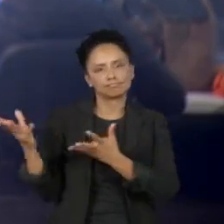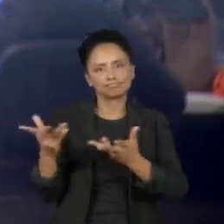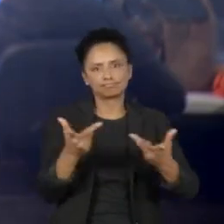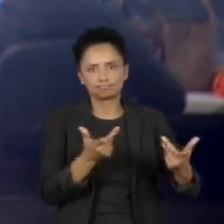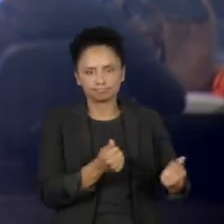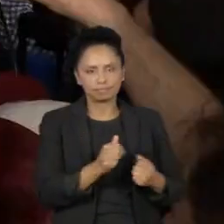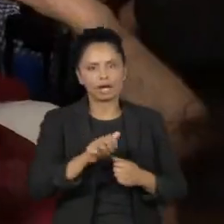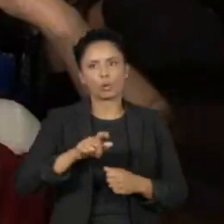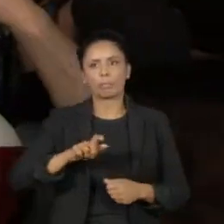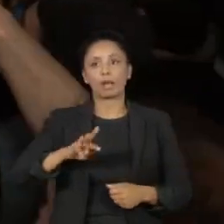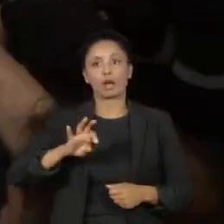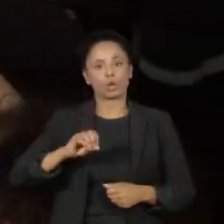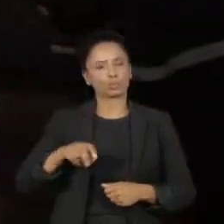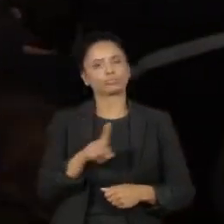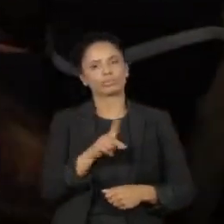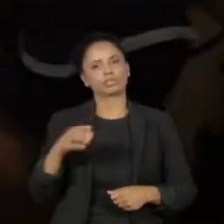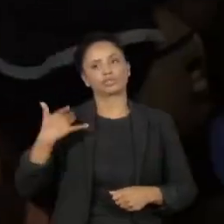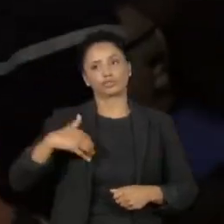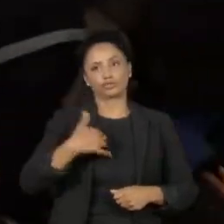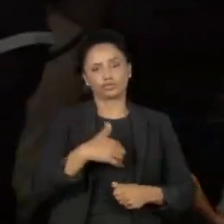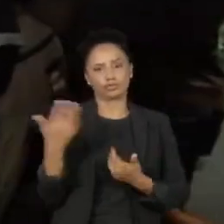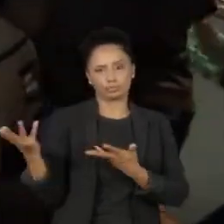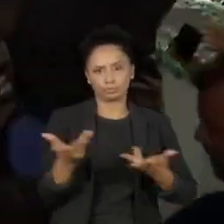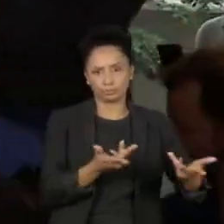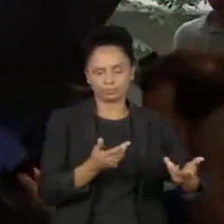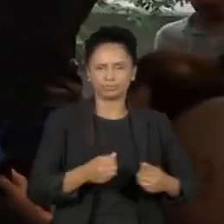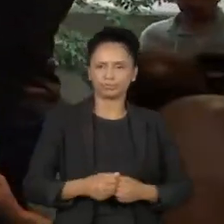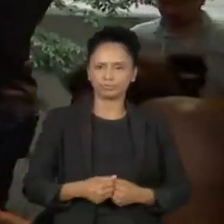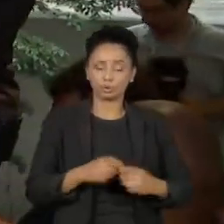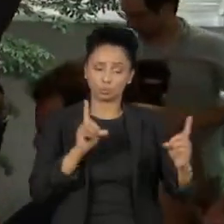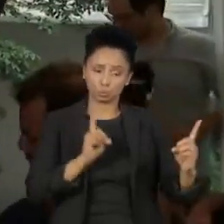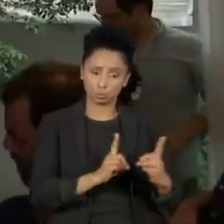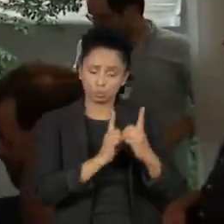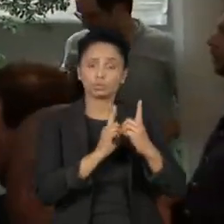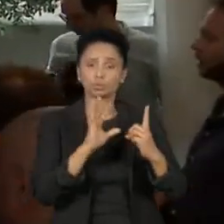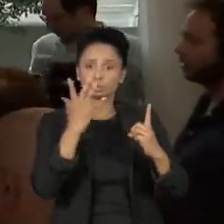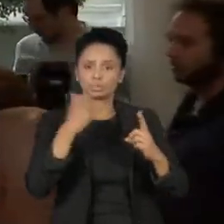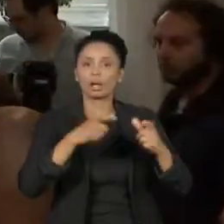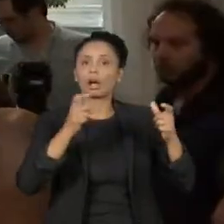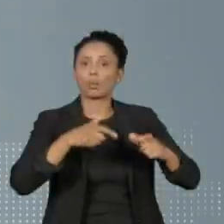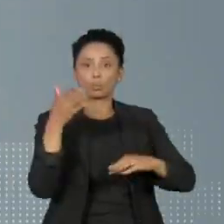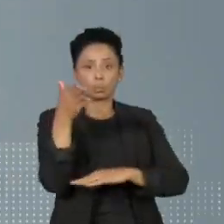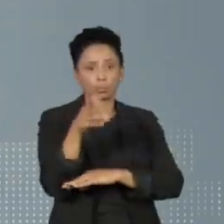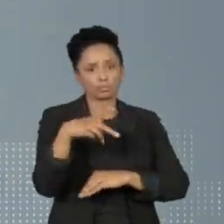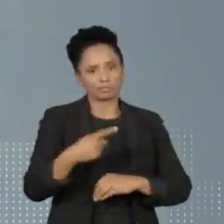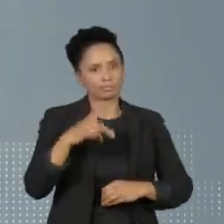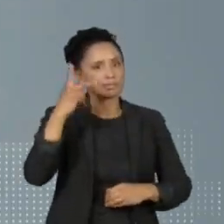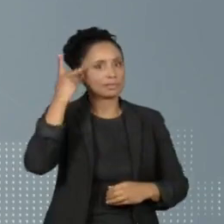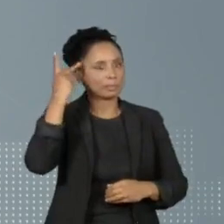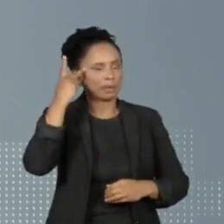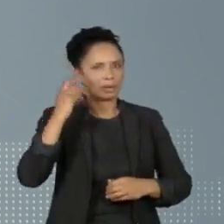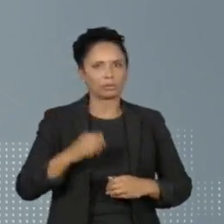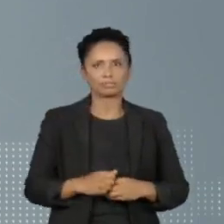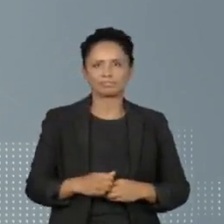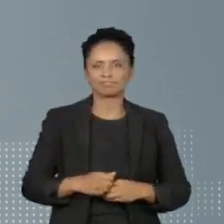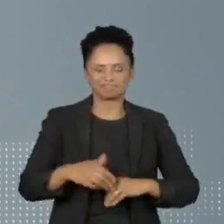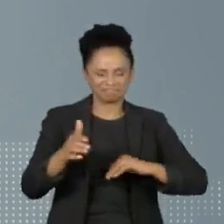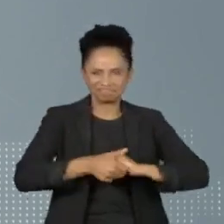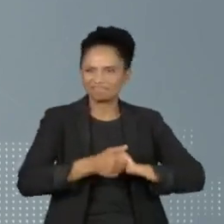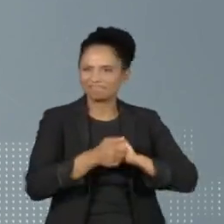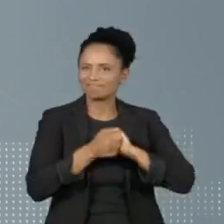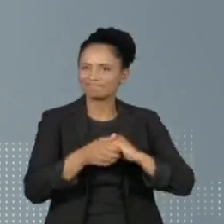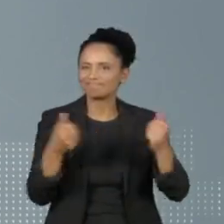Alberto Fernandes. O encontro entre Lula e Fernandes aconteceu num hotel na capital paulista. Alberto!